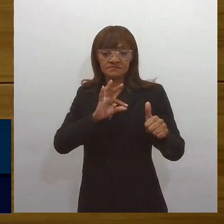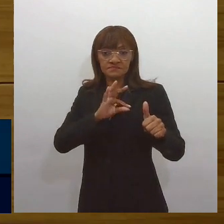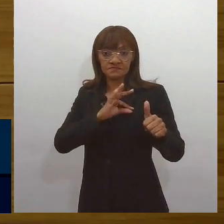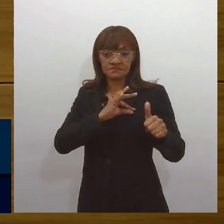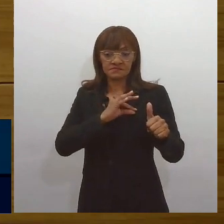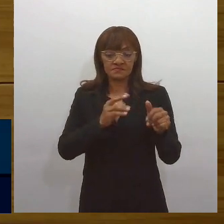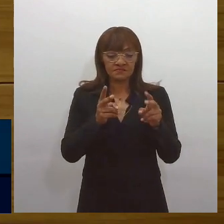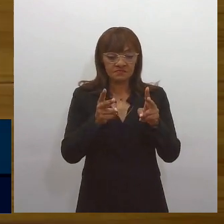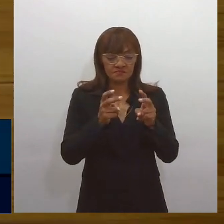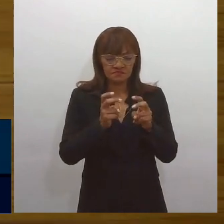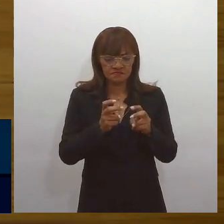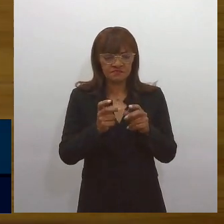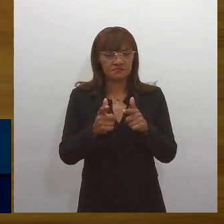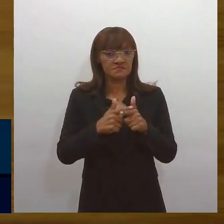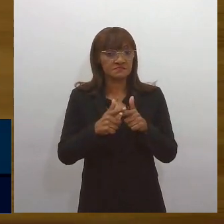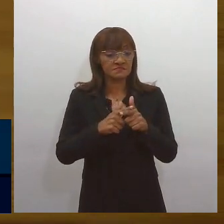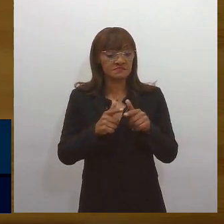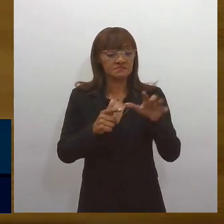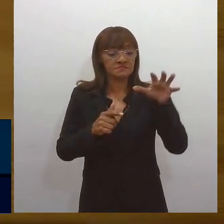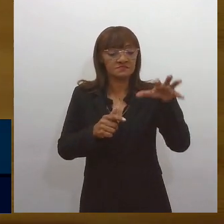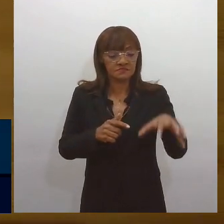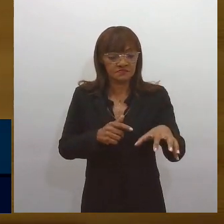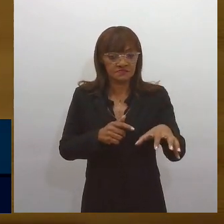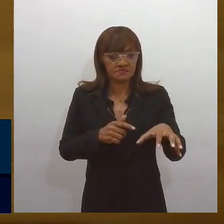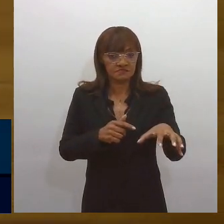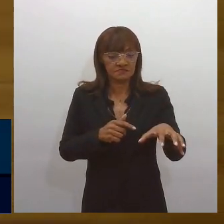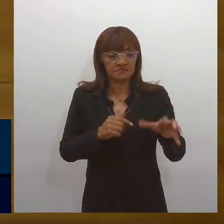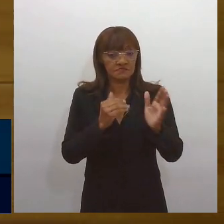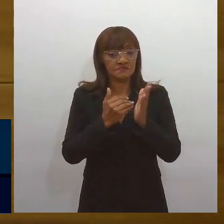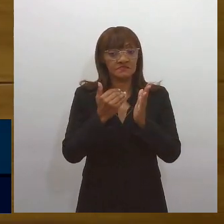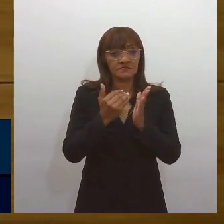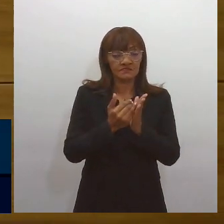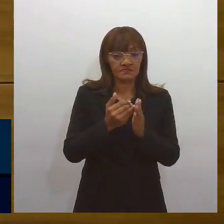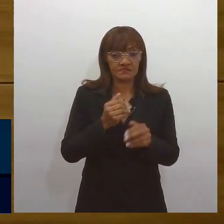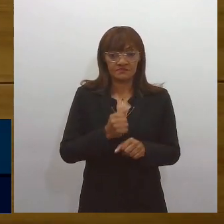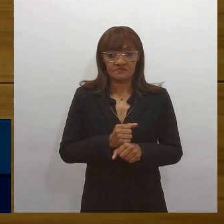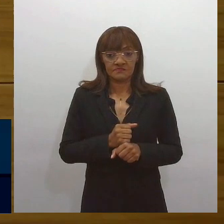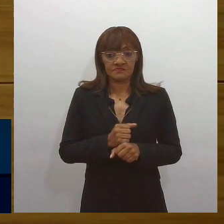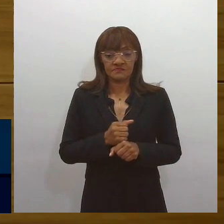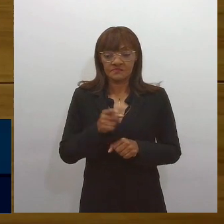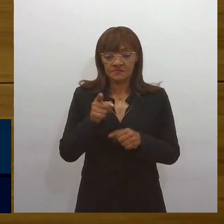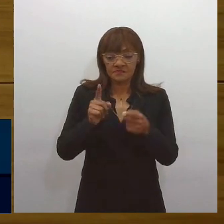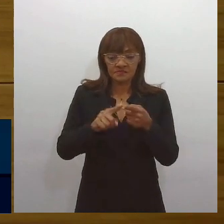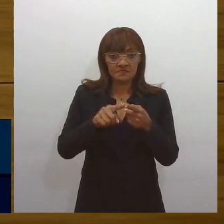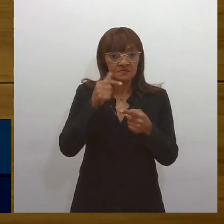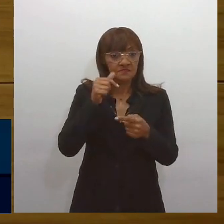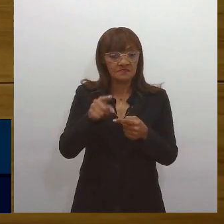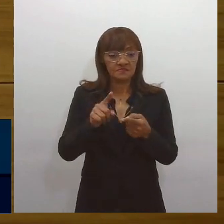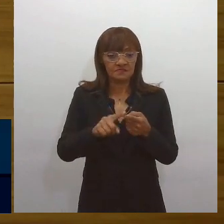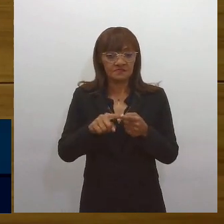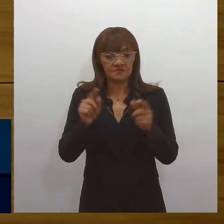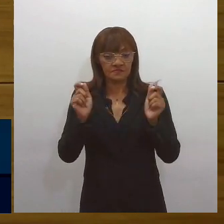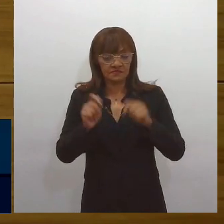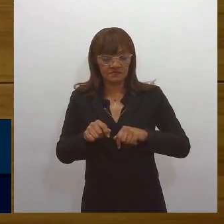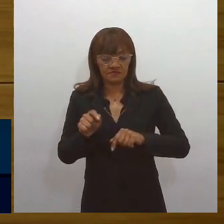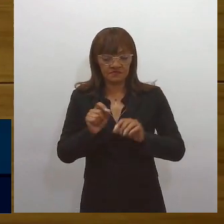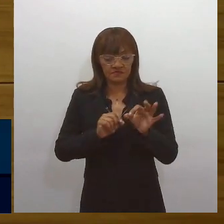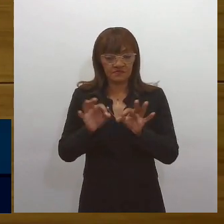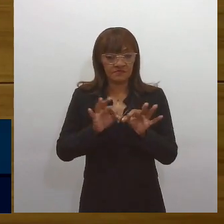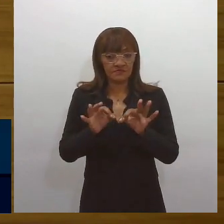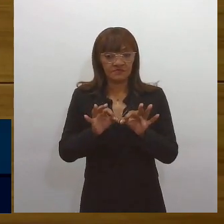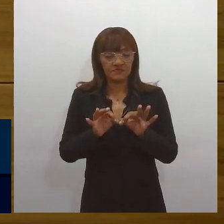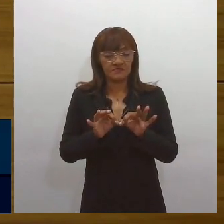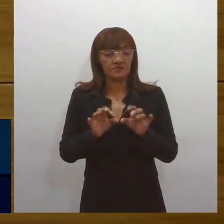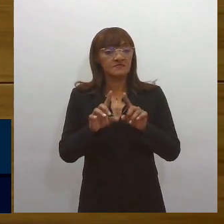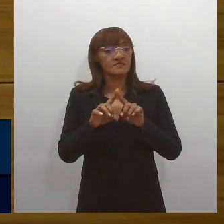ela mesmo atua Quando é conveniente administrativamente que a atuação seja dela notadamente quando você tem uma travessia muito grande